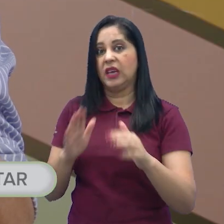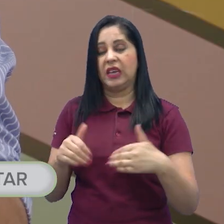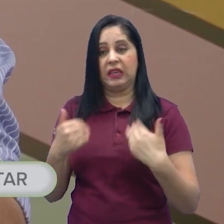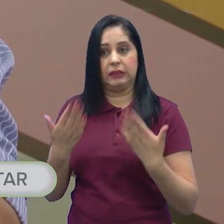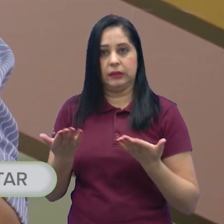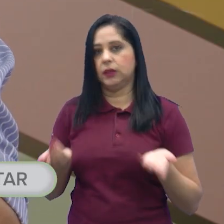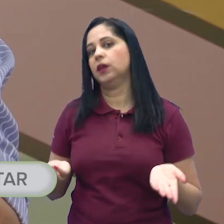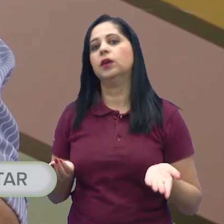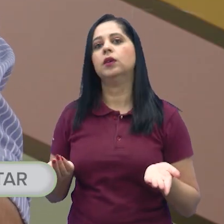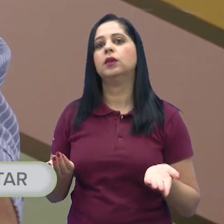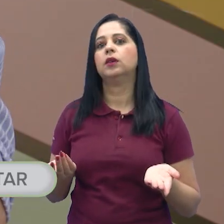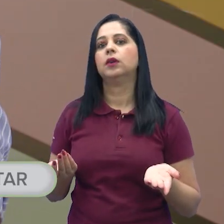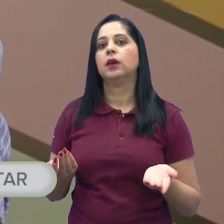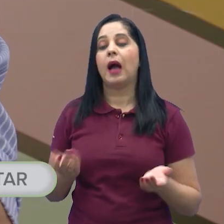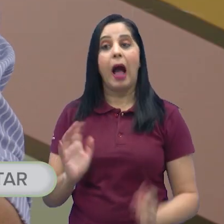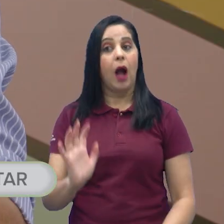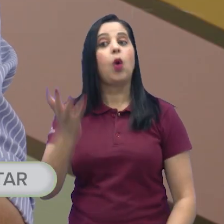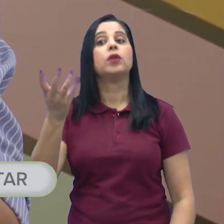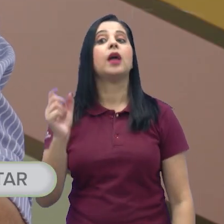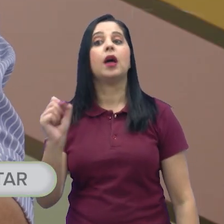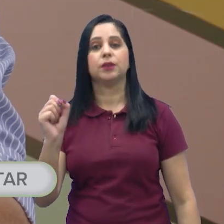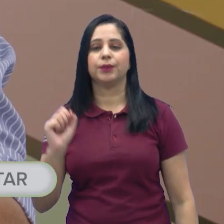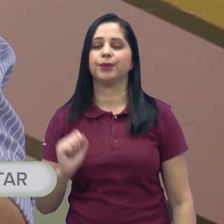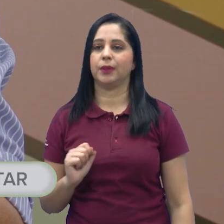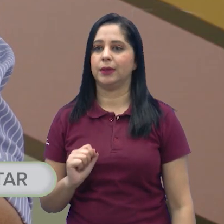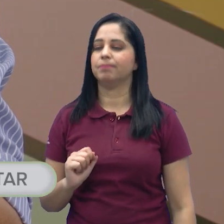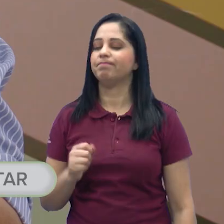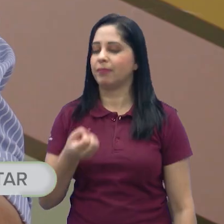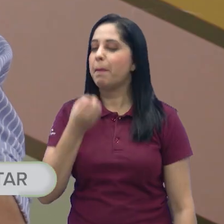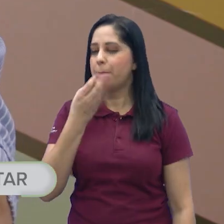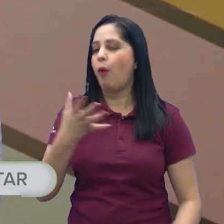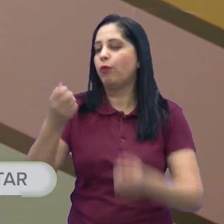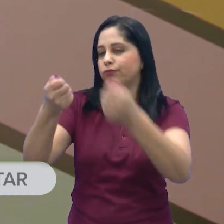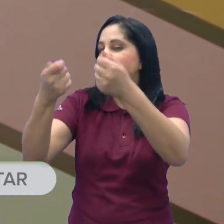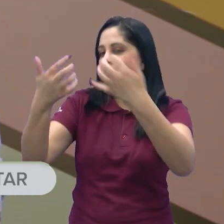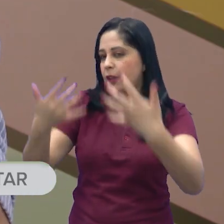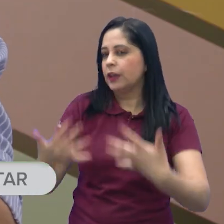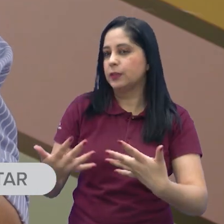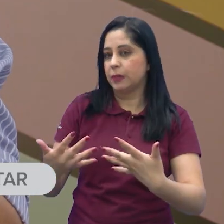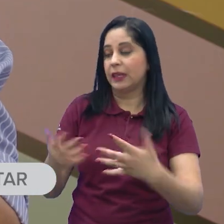uma coisa que acontece muito, isso é até bom para as